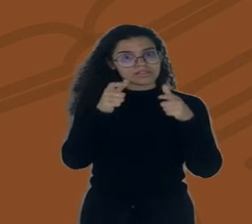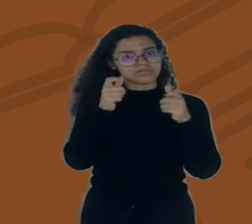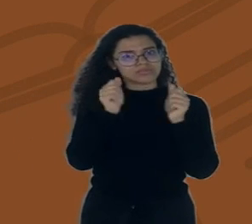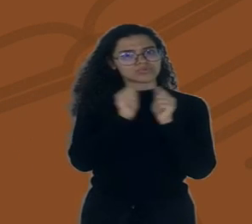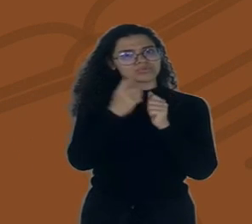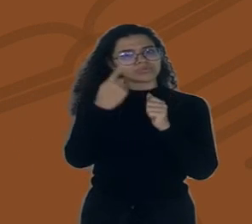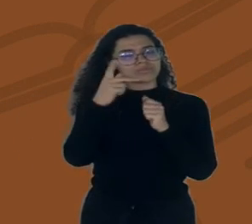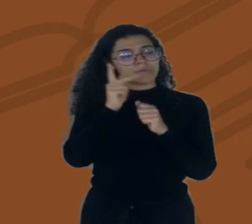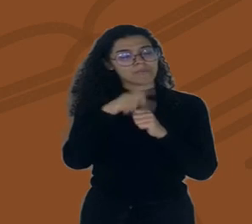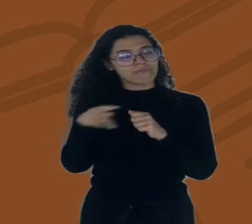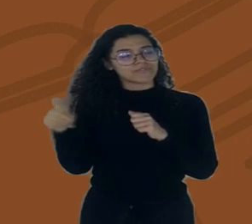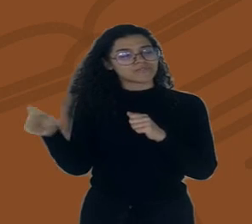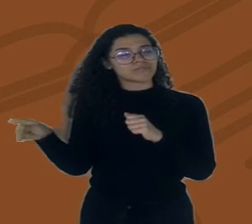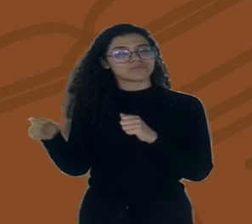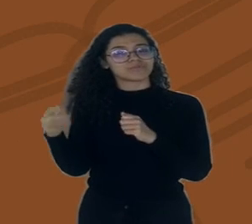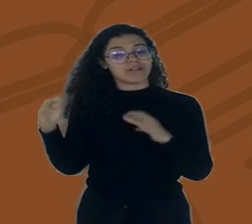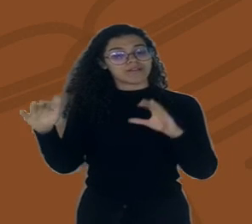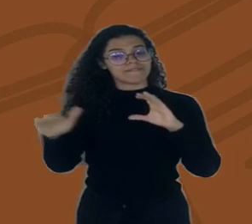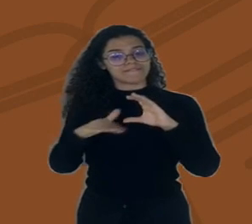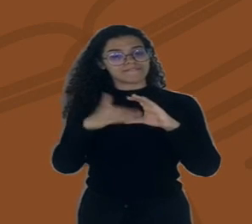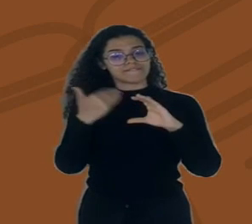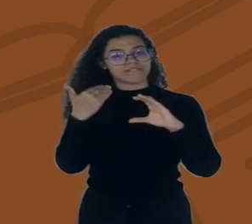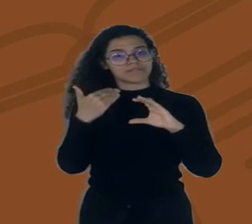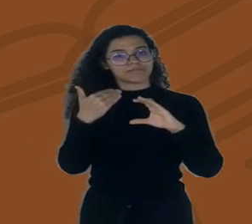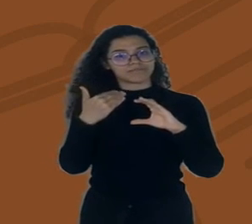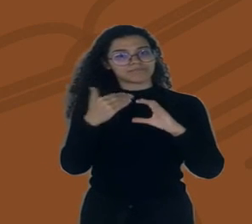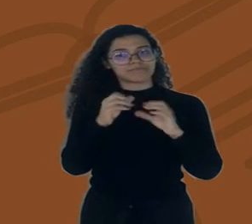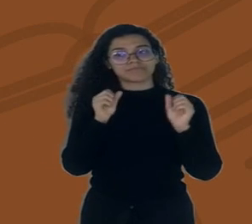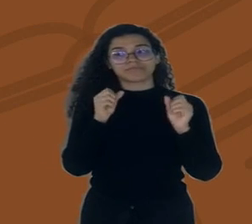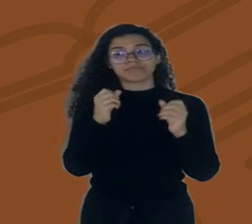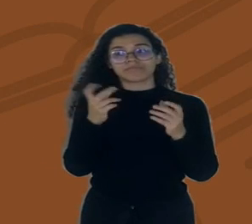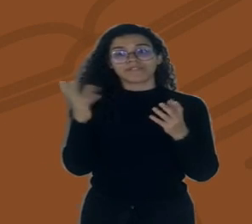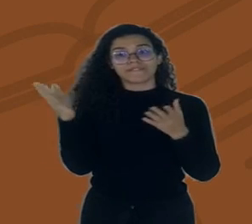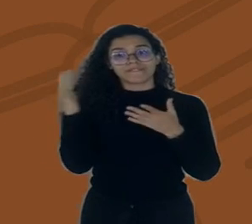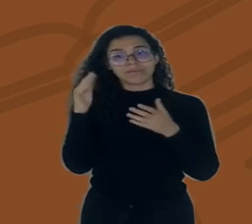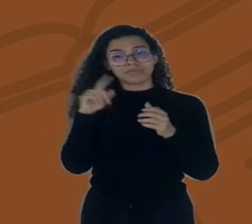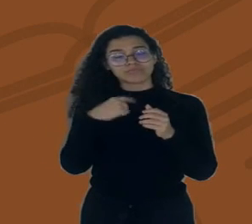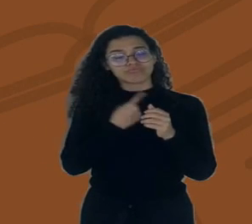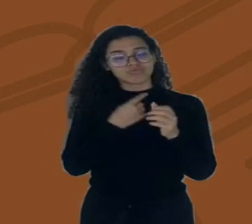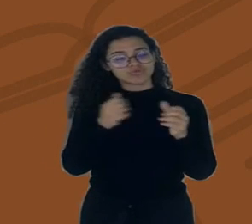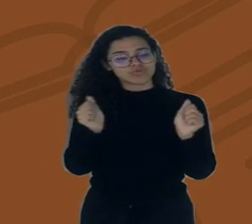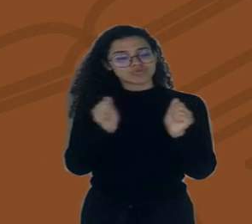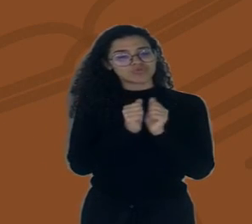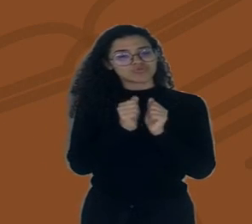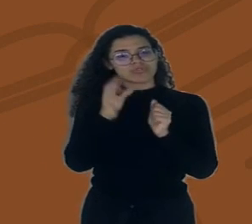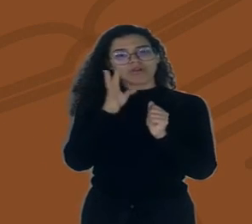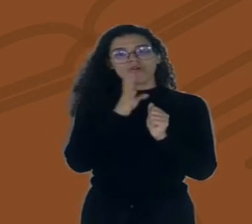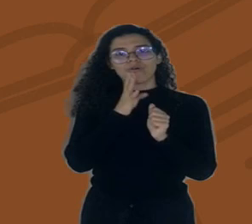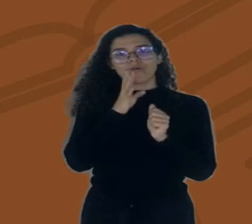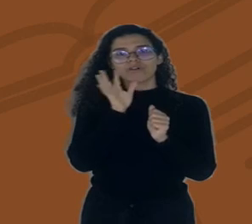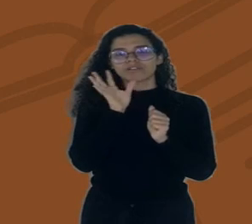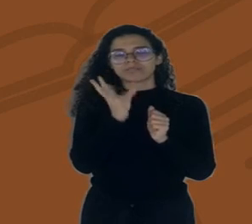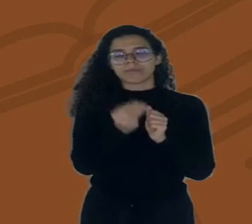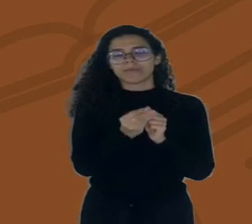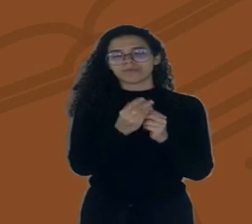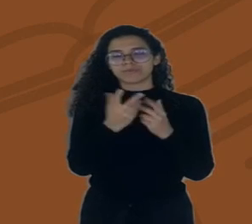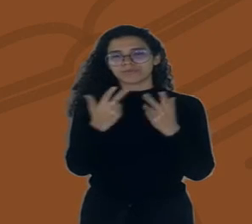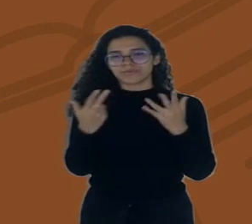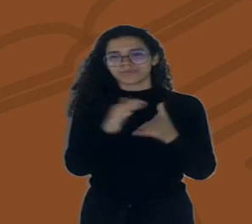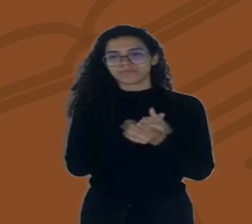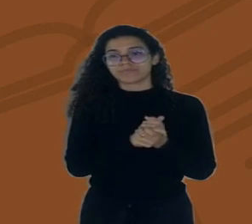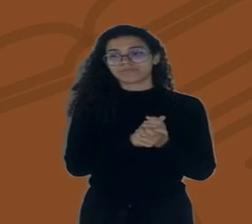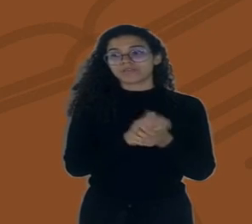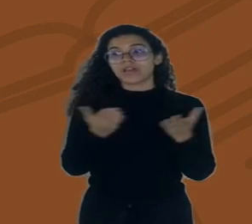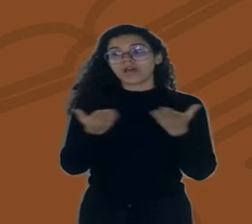professor, com a sua professora, envia para nós a resposta, vamos partilhar o conhecimento. No mais, eu gostaria